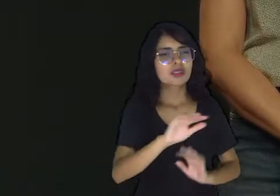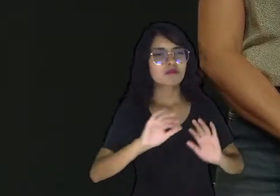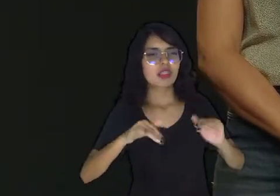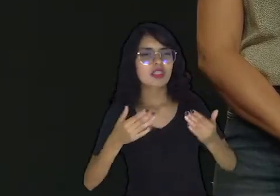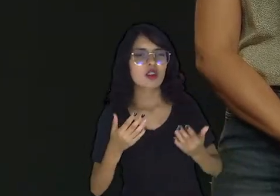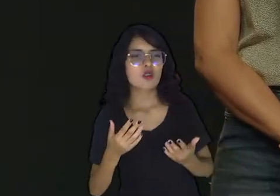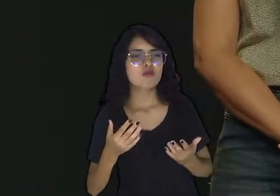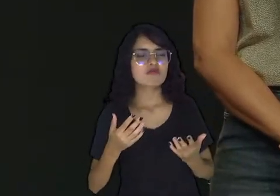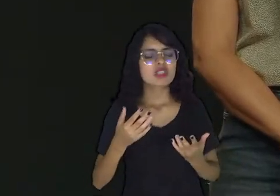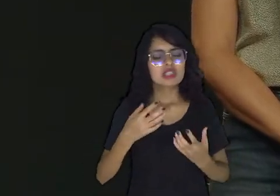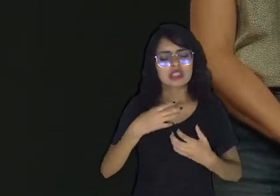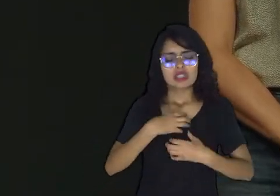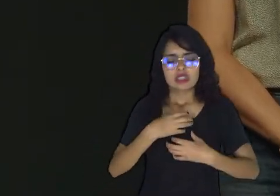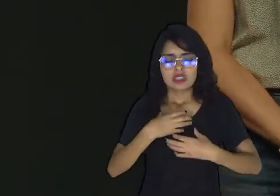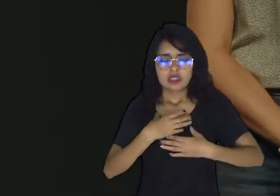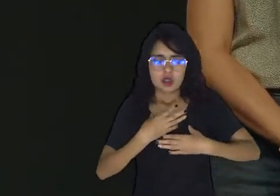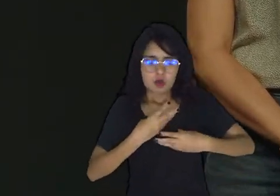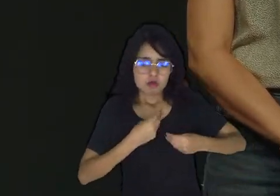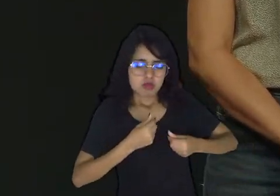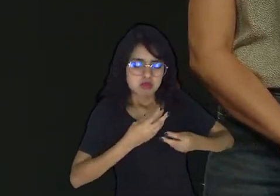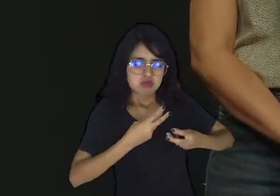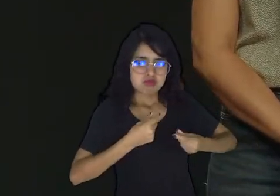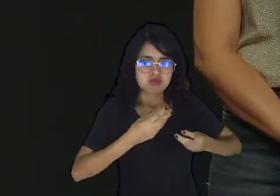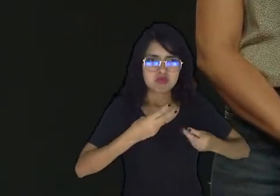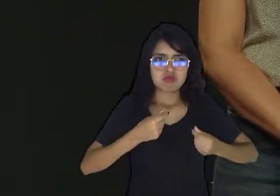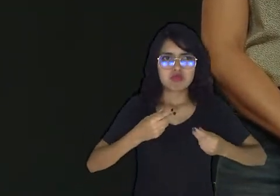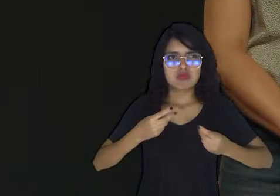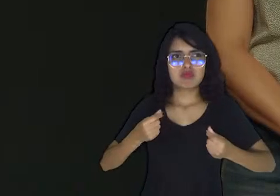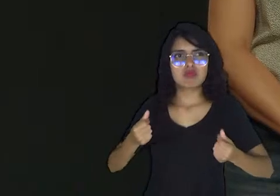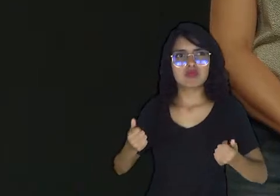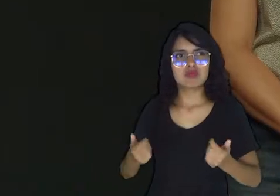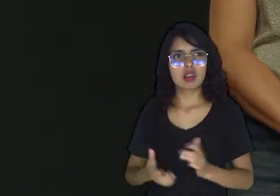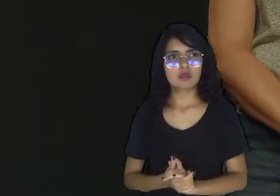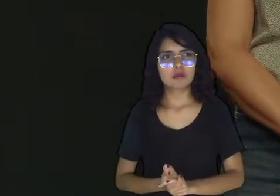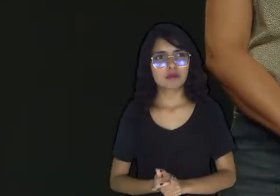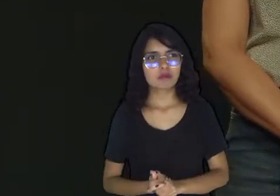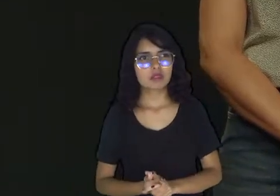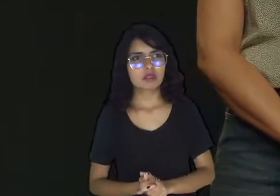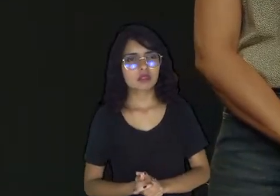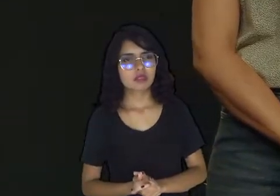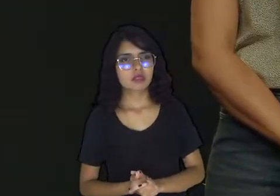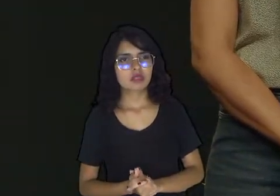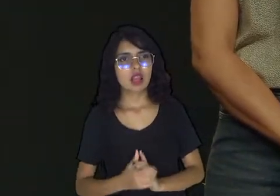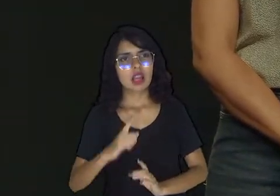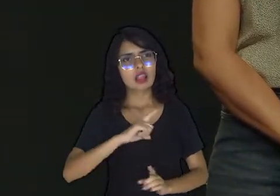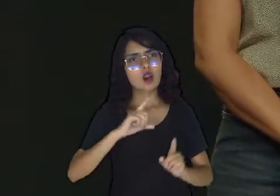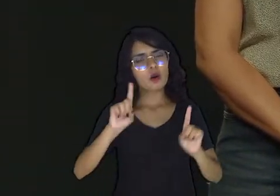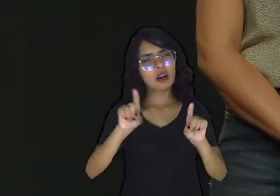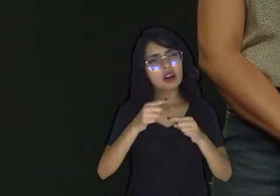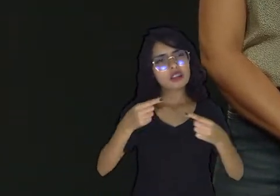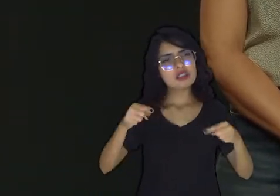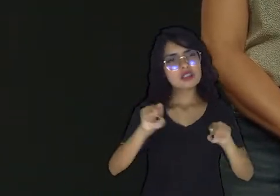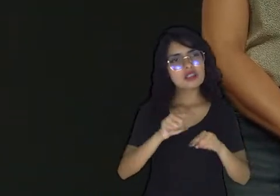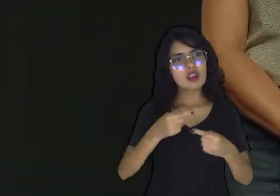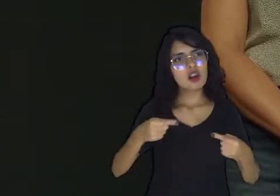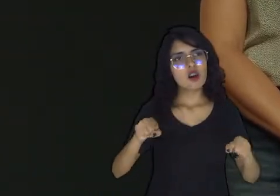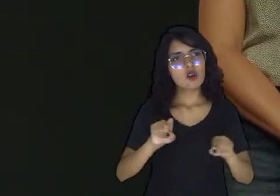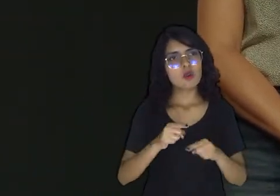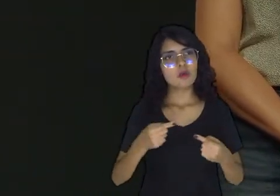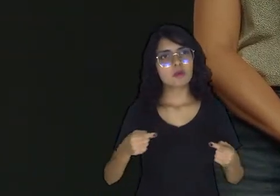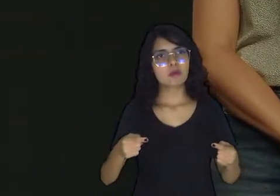E eles ministram uma canção aqui, que é uma declaração da fé. E diz assim, ó, tudo o